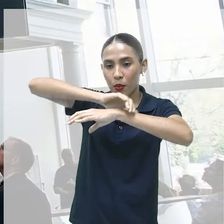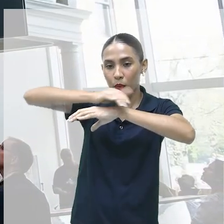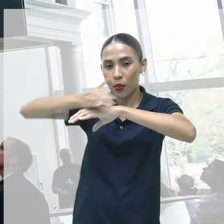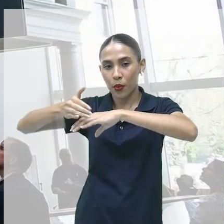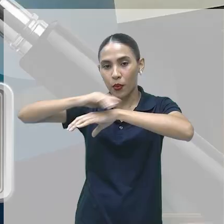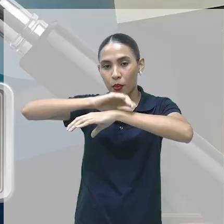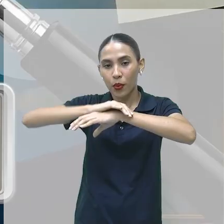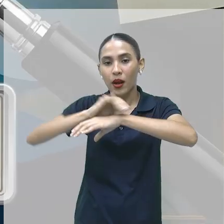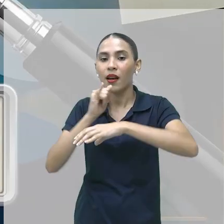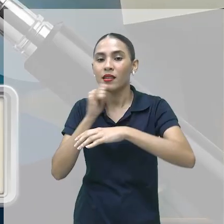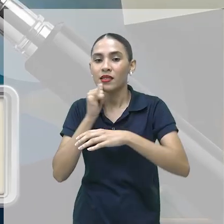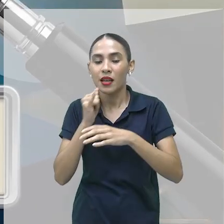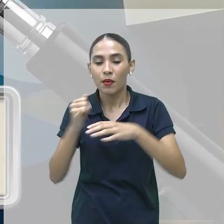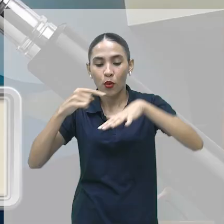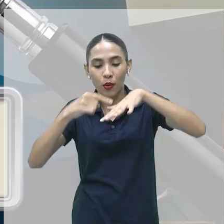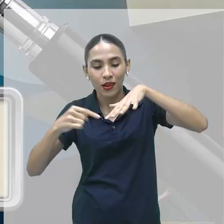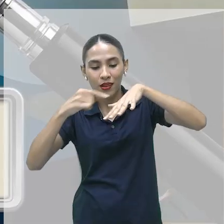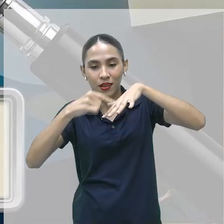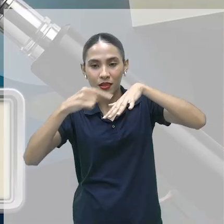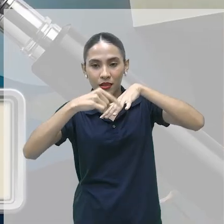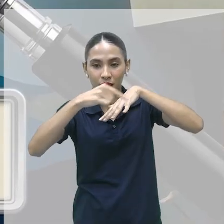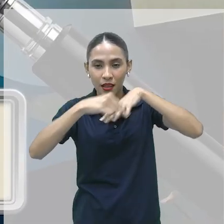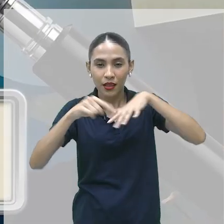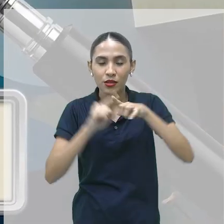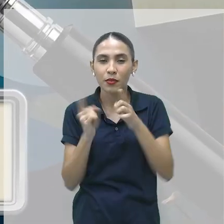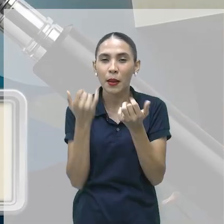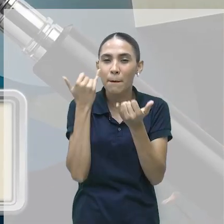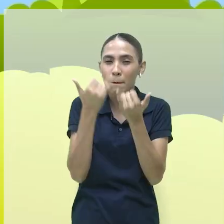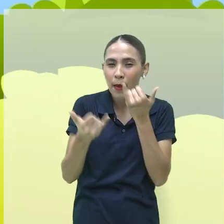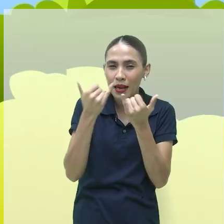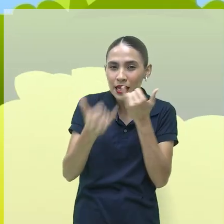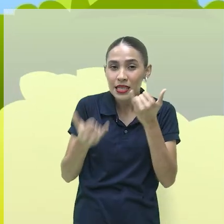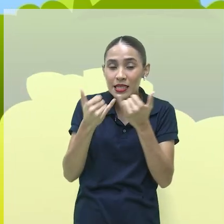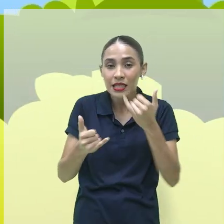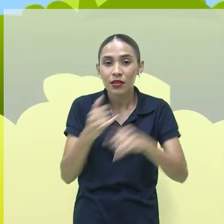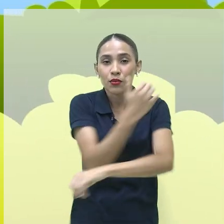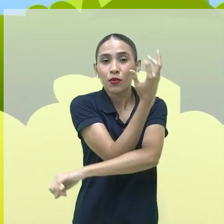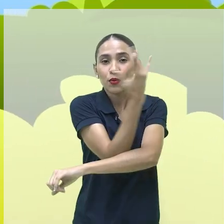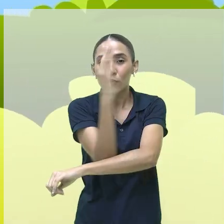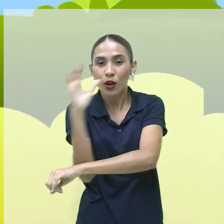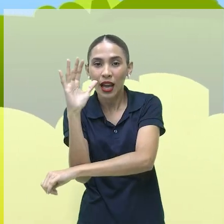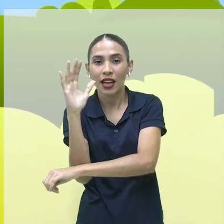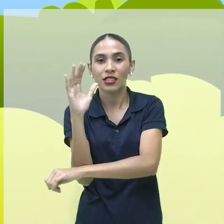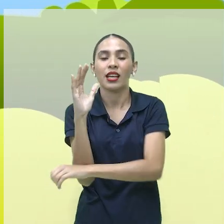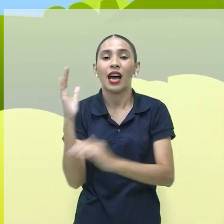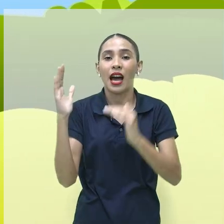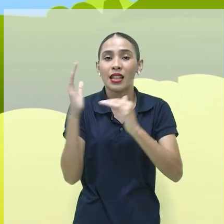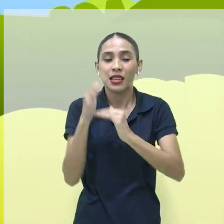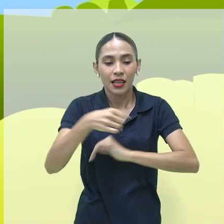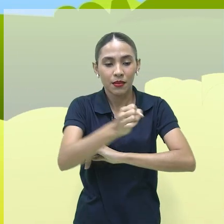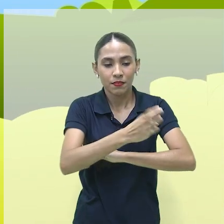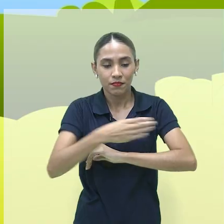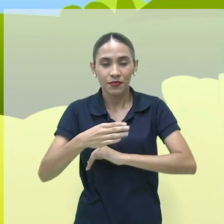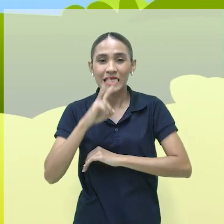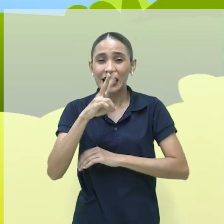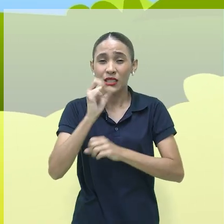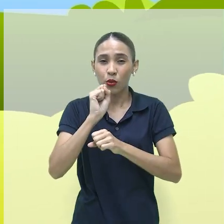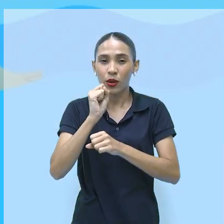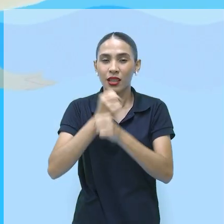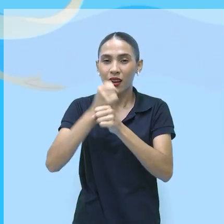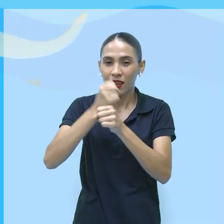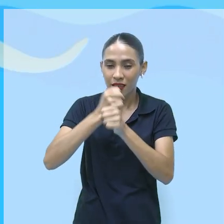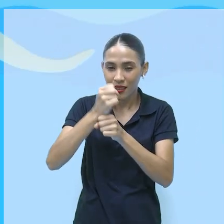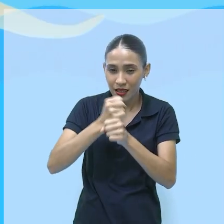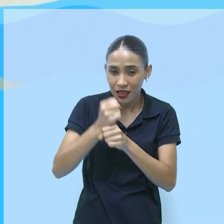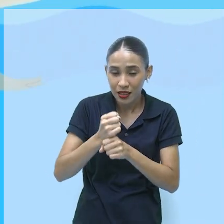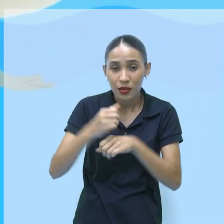sem função, vestígios de dedos, etc. Das florestas aos oceanos. Em 50 milhões de